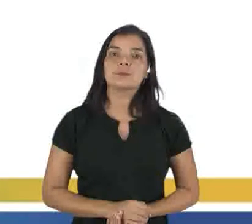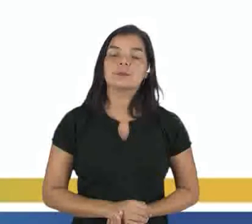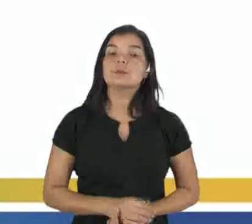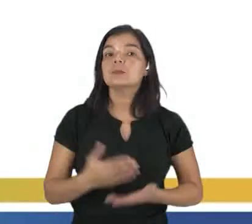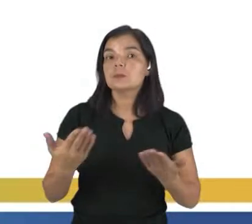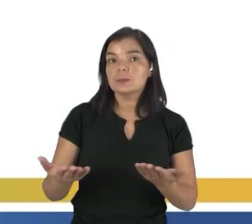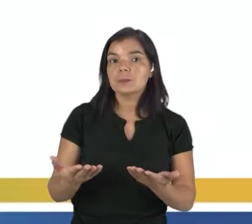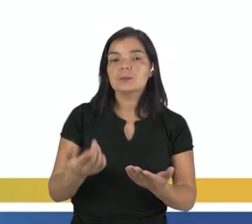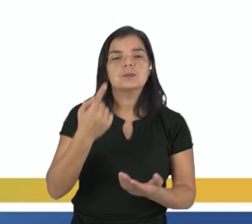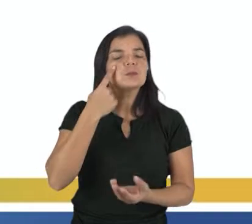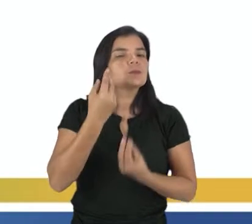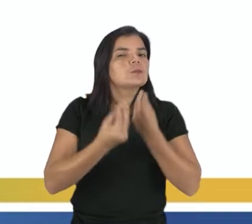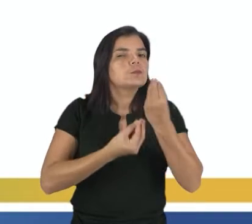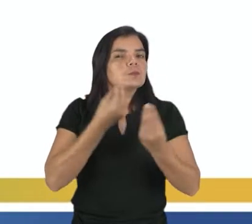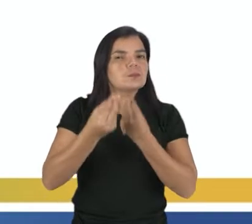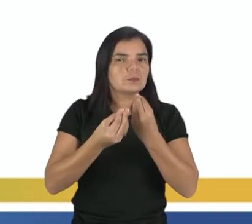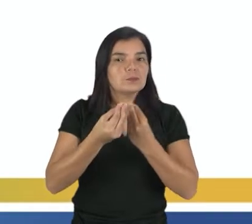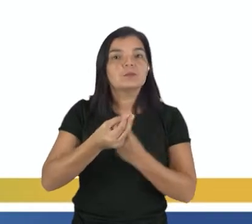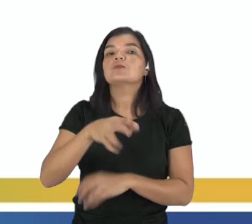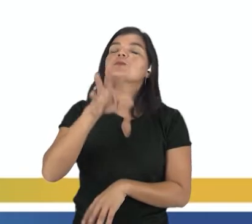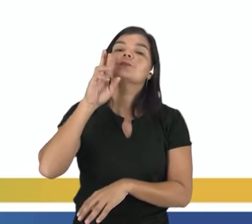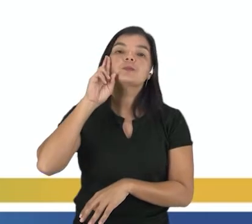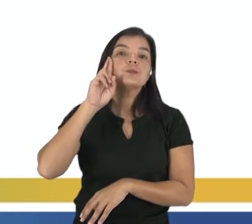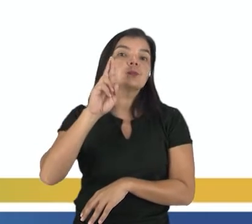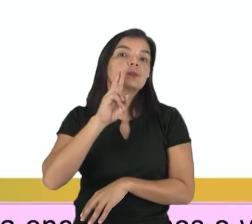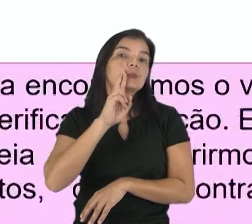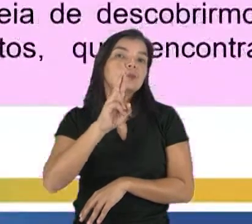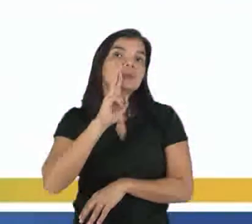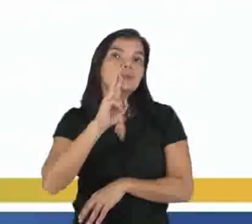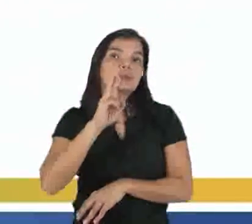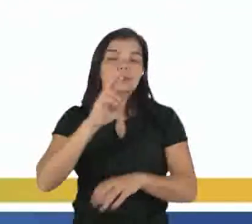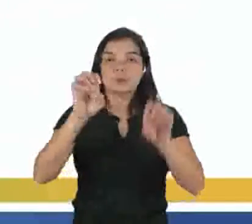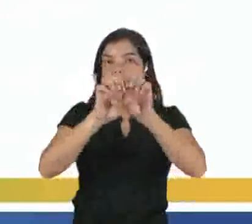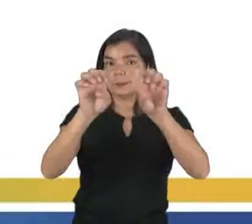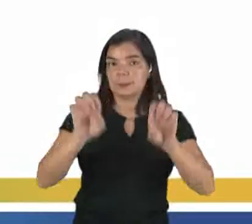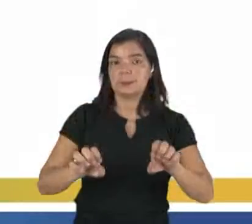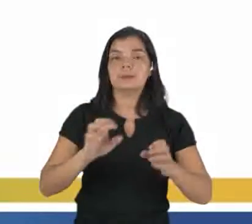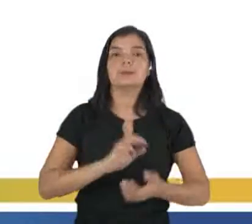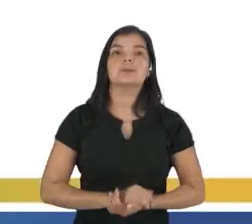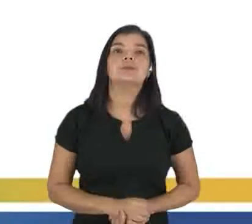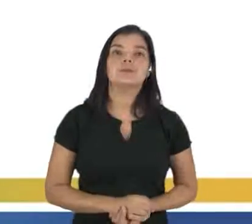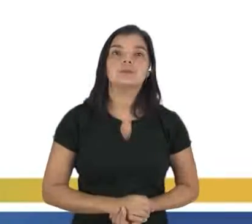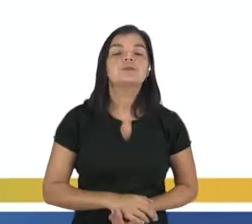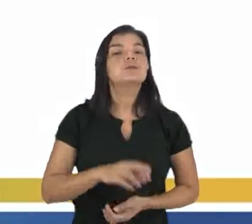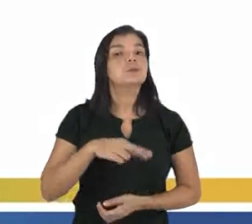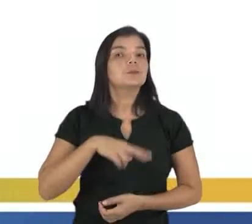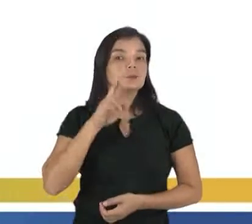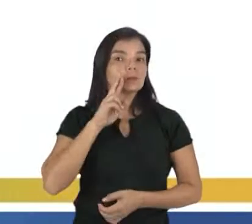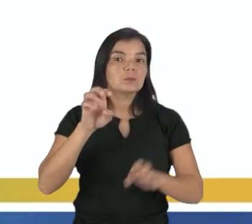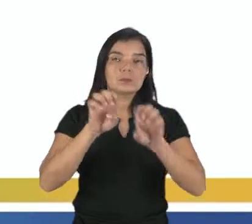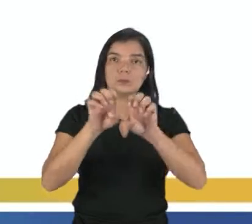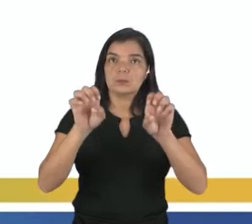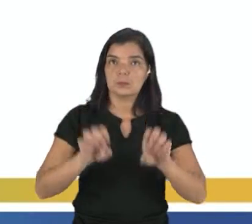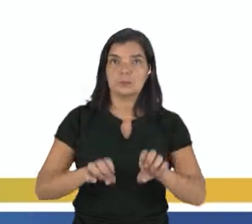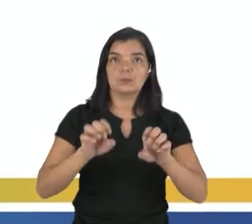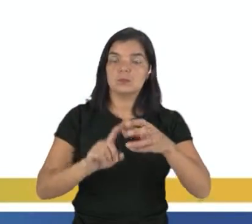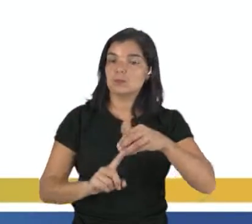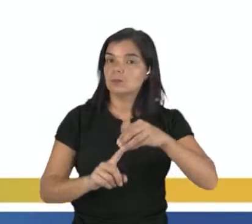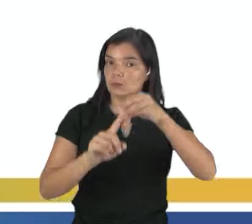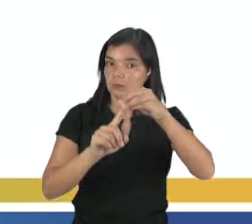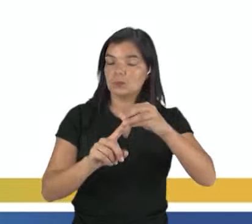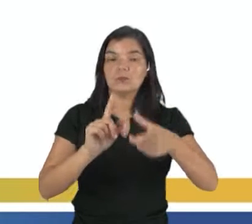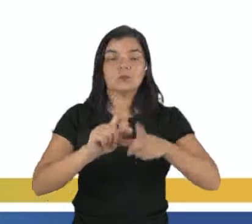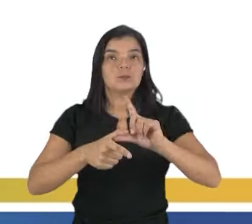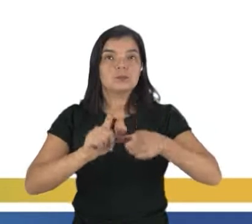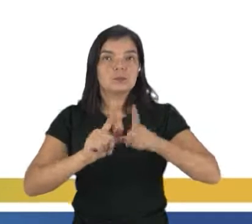agora a gente vai aprender como a gente resolve equações do primeiro grau resolver uma equação de uma